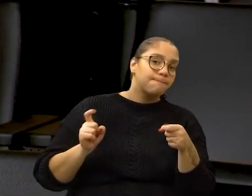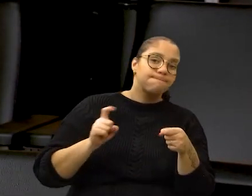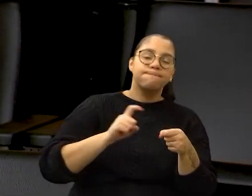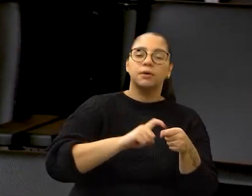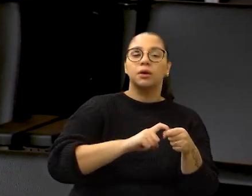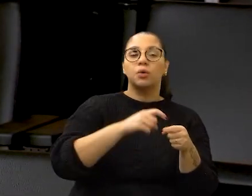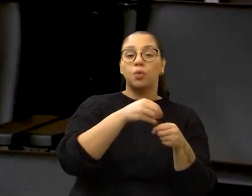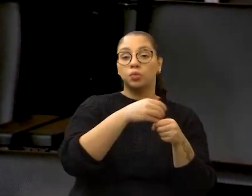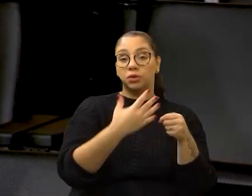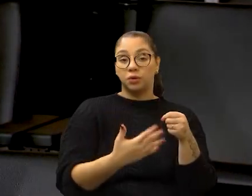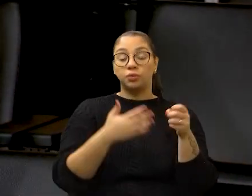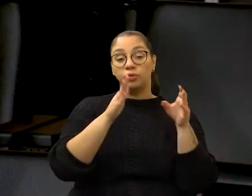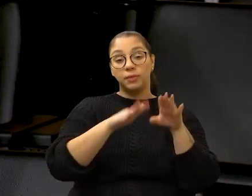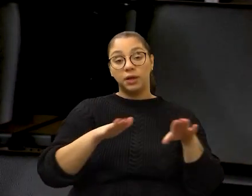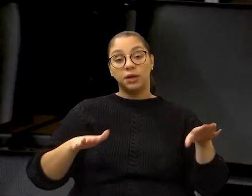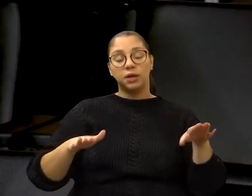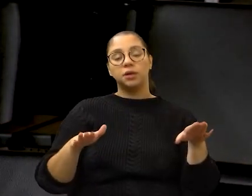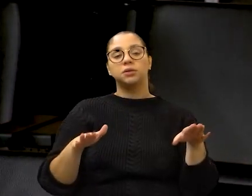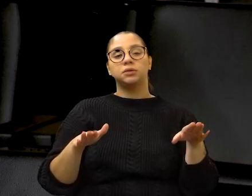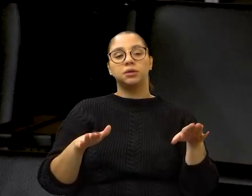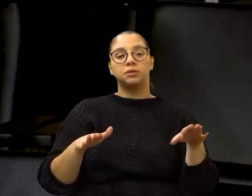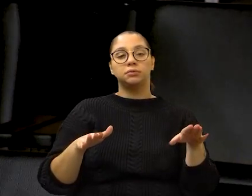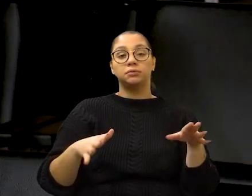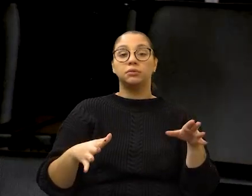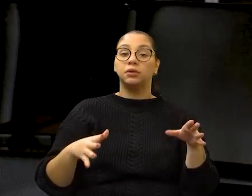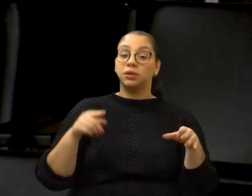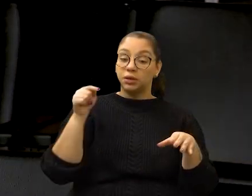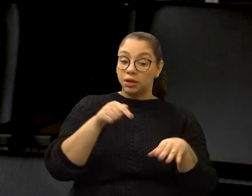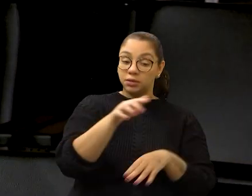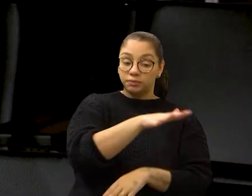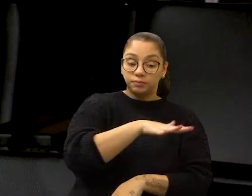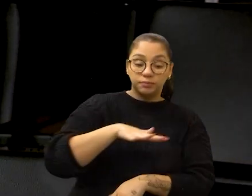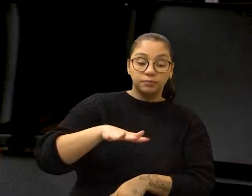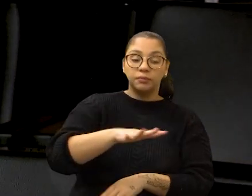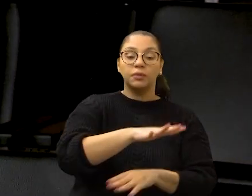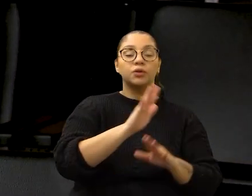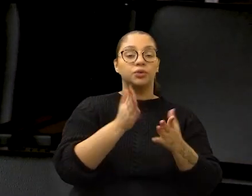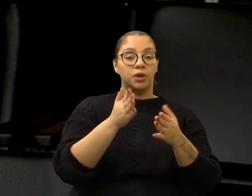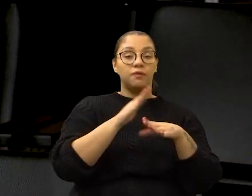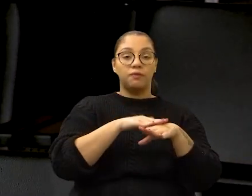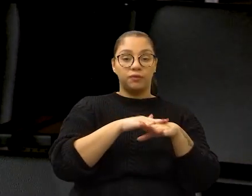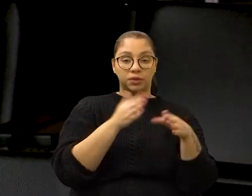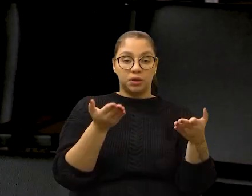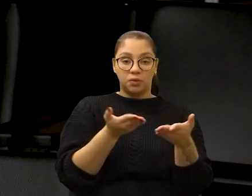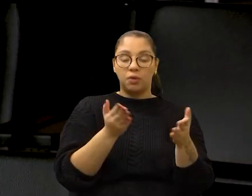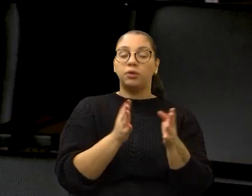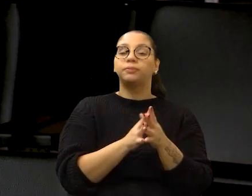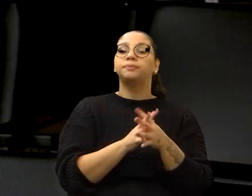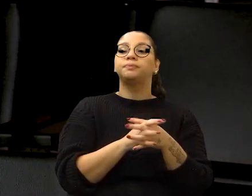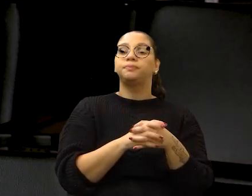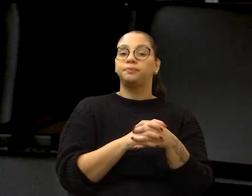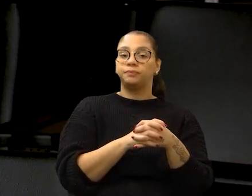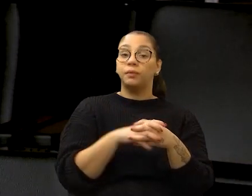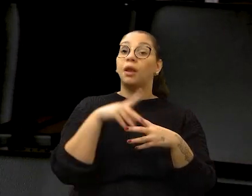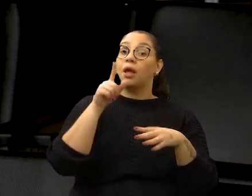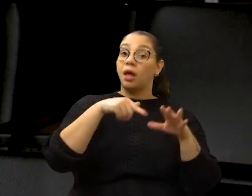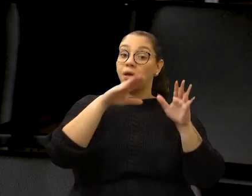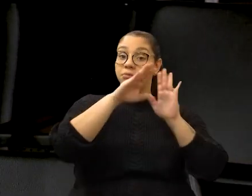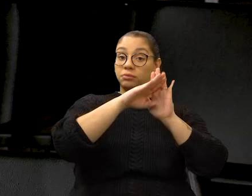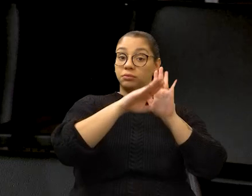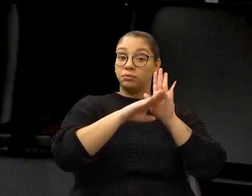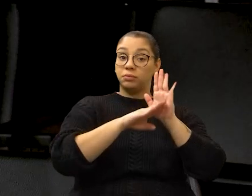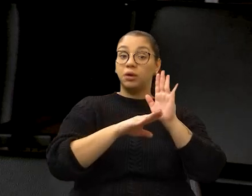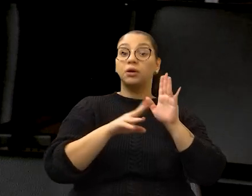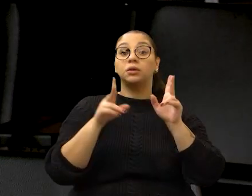de conteúdos, né, para as crianças nessas redes, em todas as redes, como está sendo feito. É uma pauta, assim